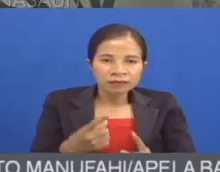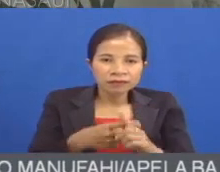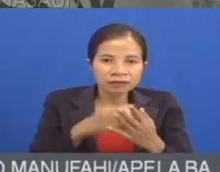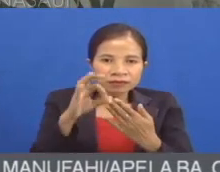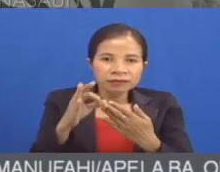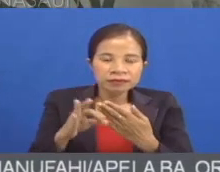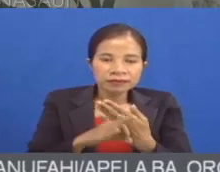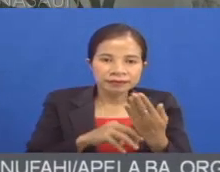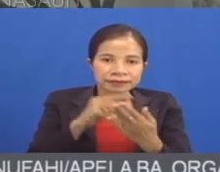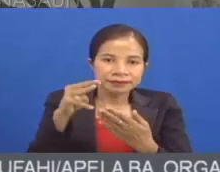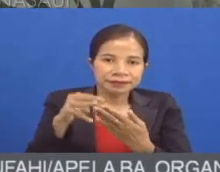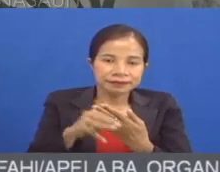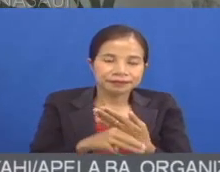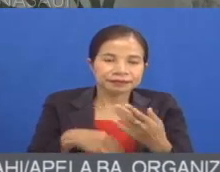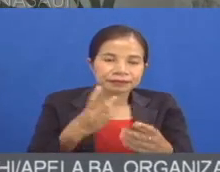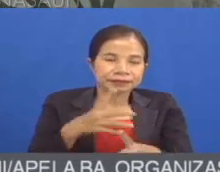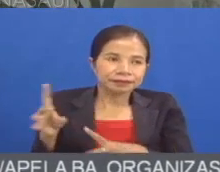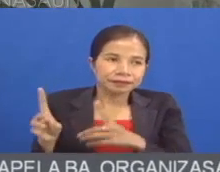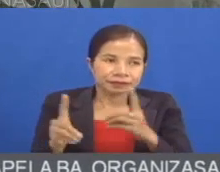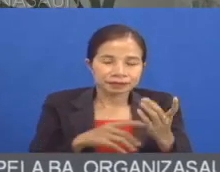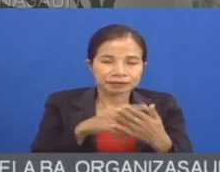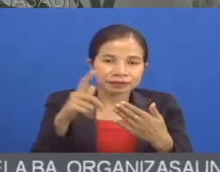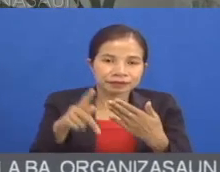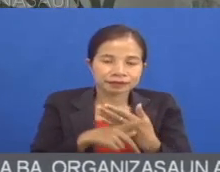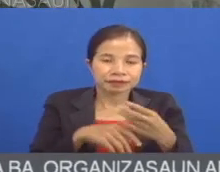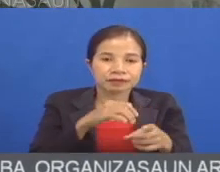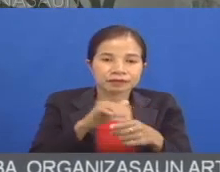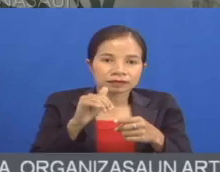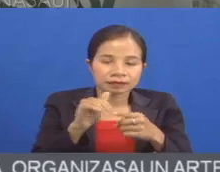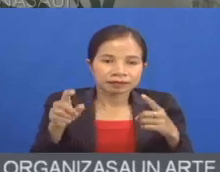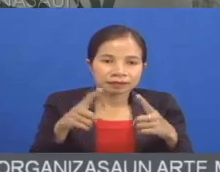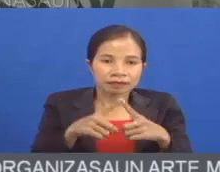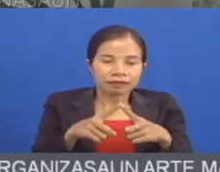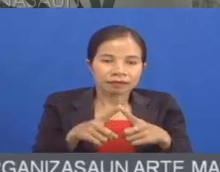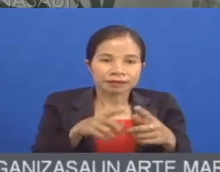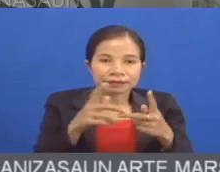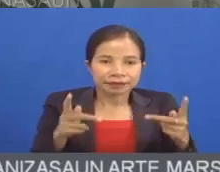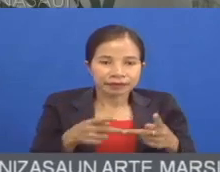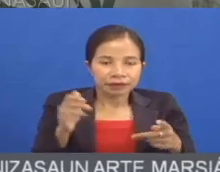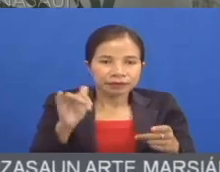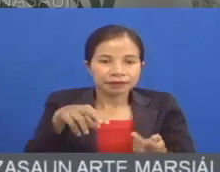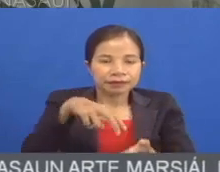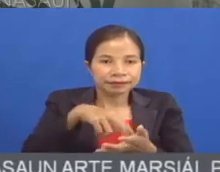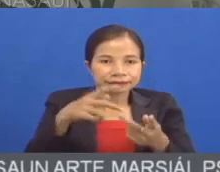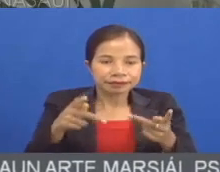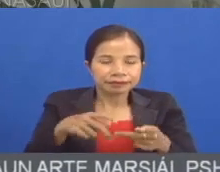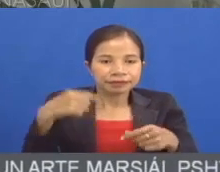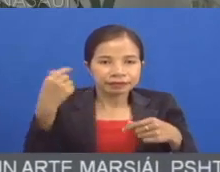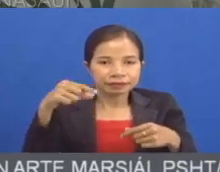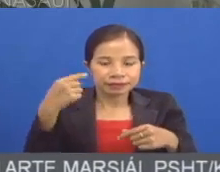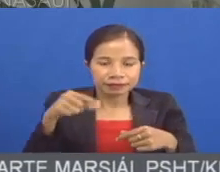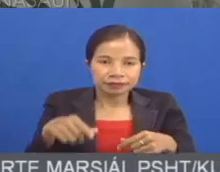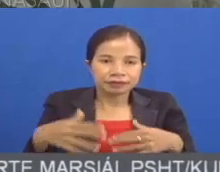februari, março, né? A mi implementa programa formação ba iha brigada ambiental sira ho establece jardim verde